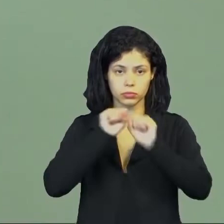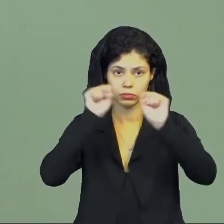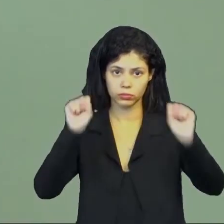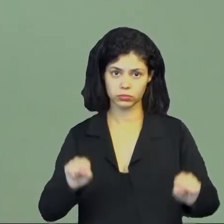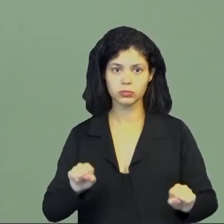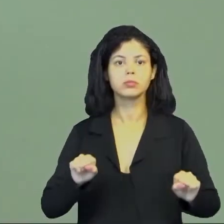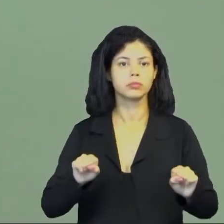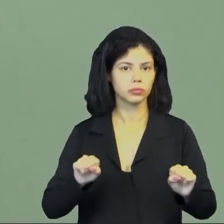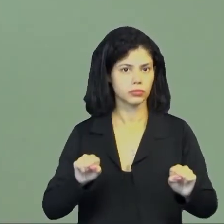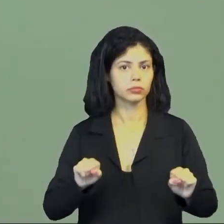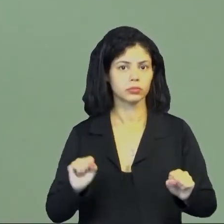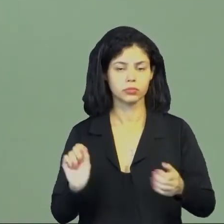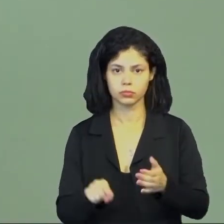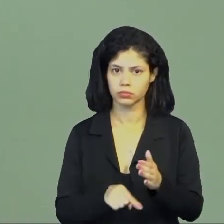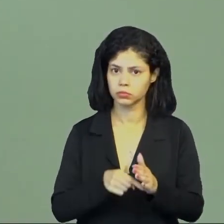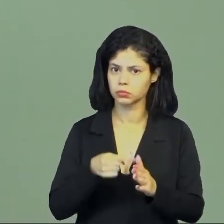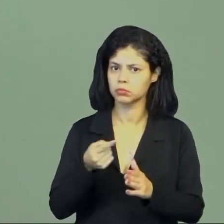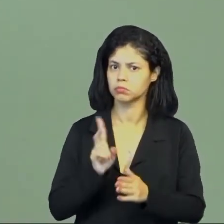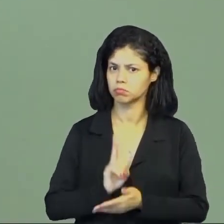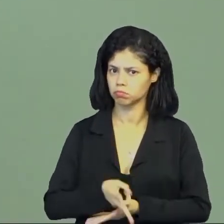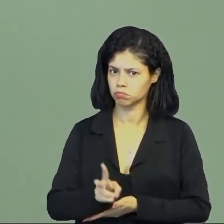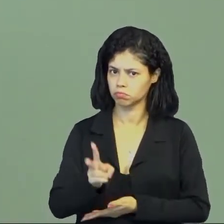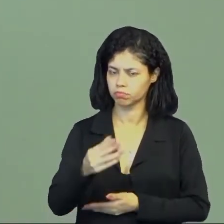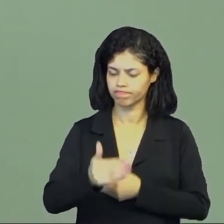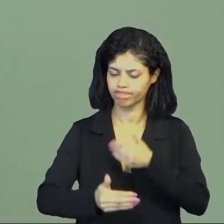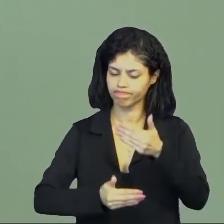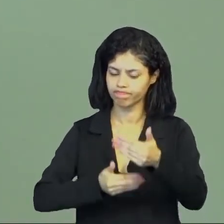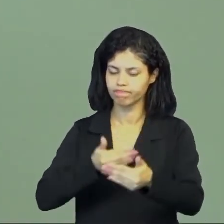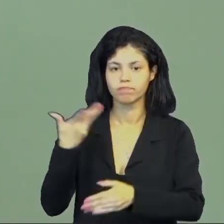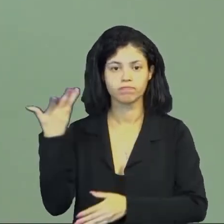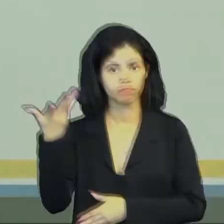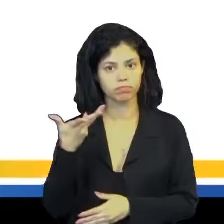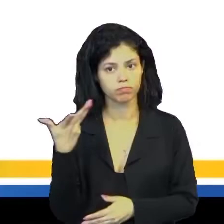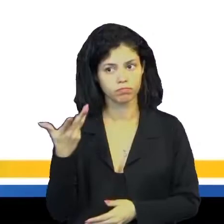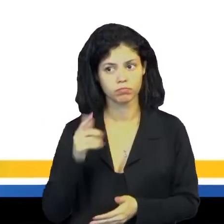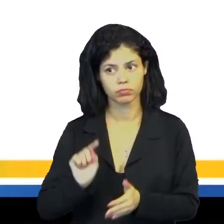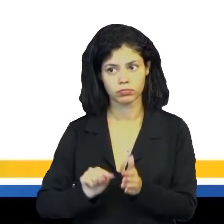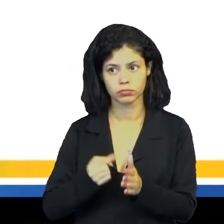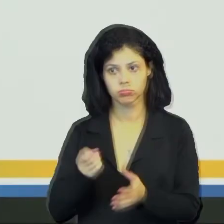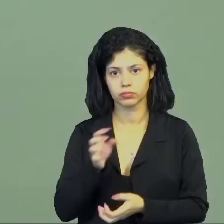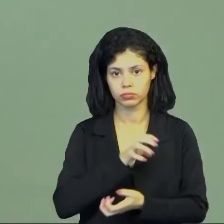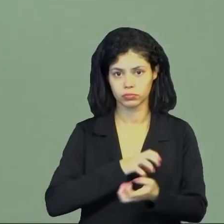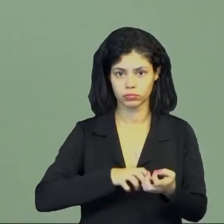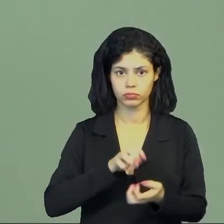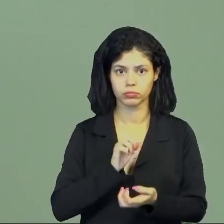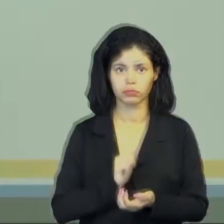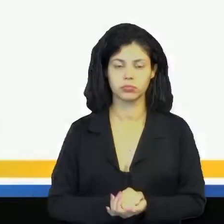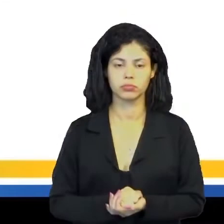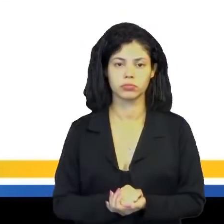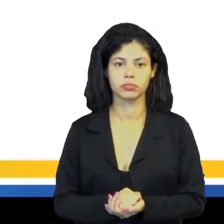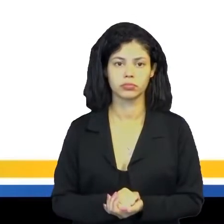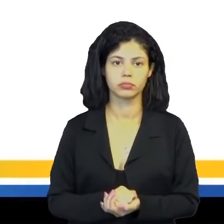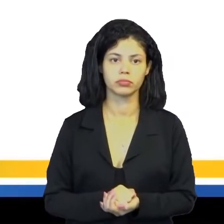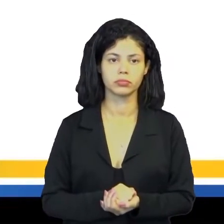Esse sistema eleitoral, ele perdura aí durante basicamente toda a Primeira República.